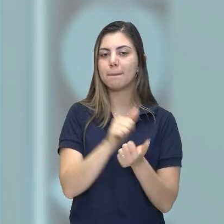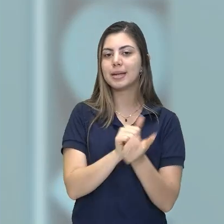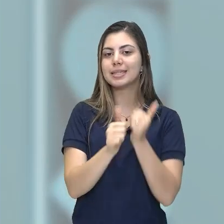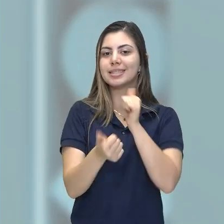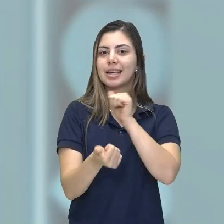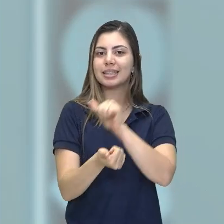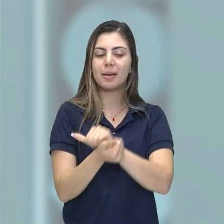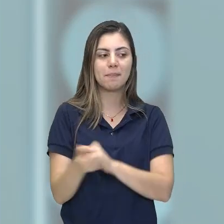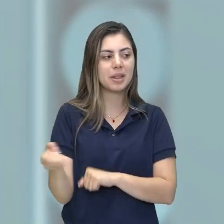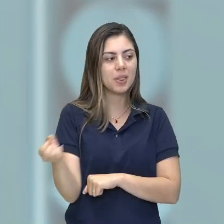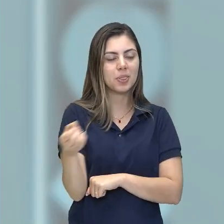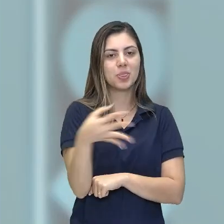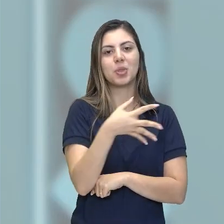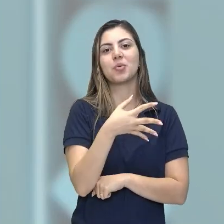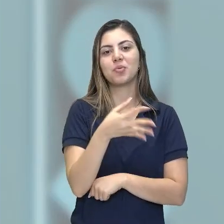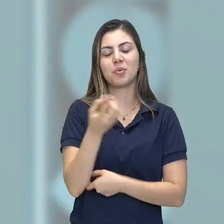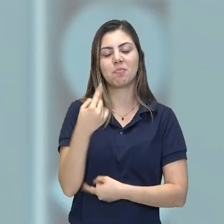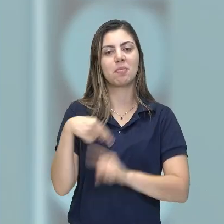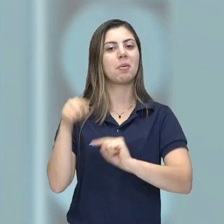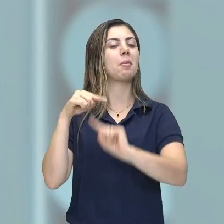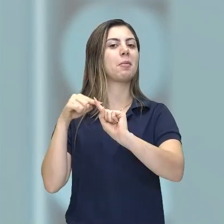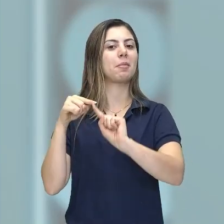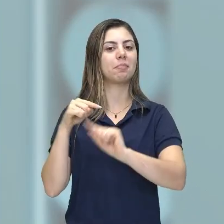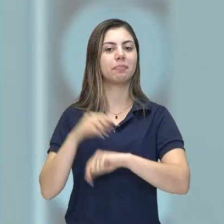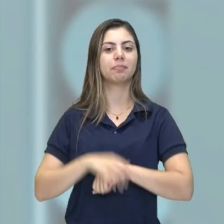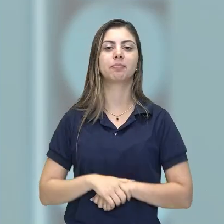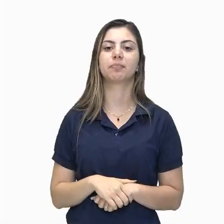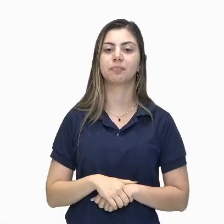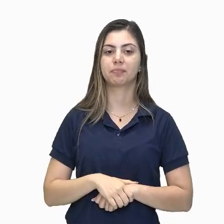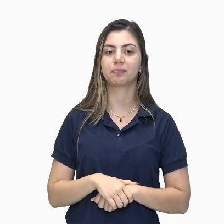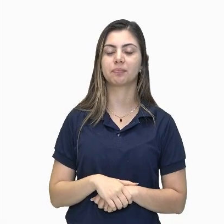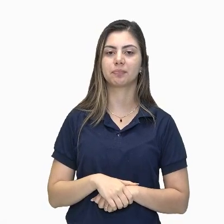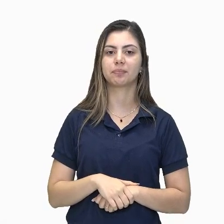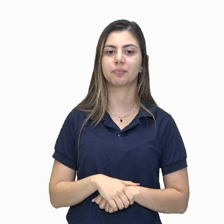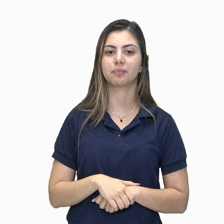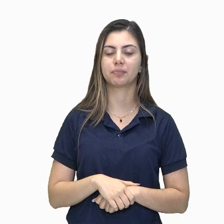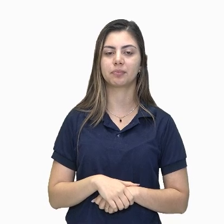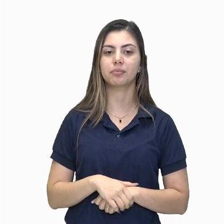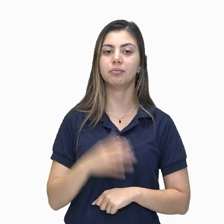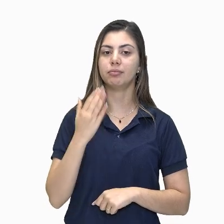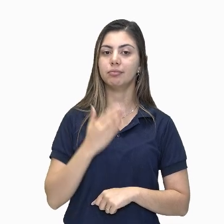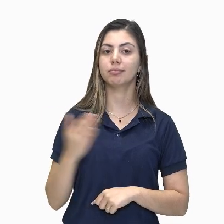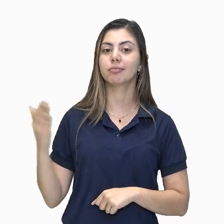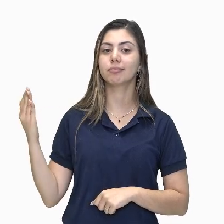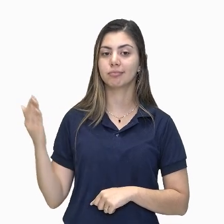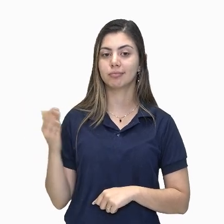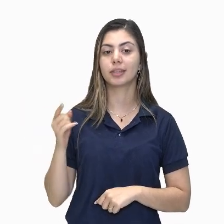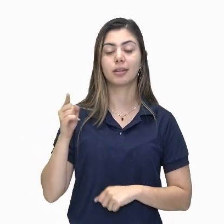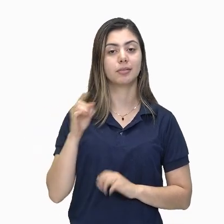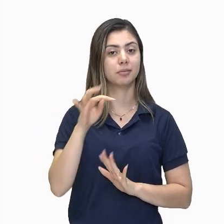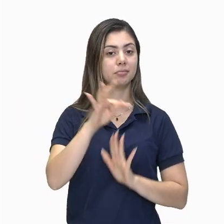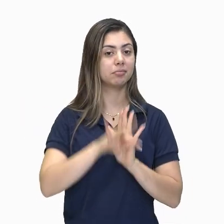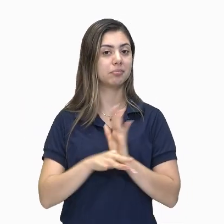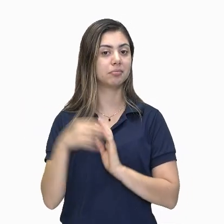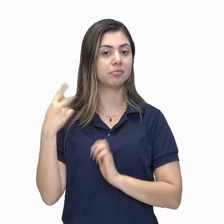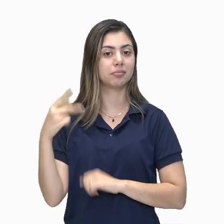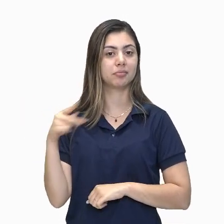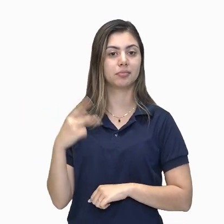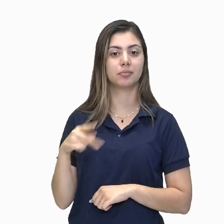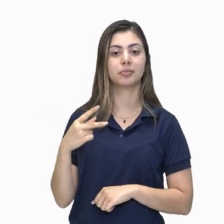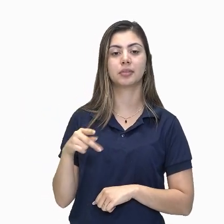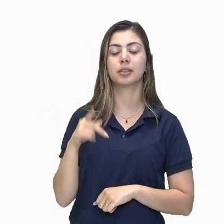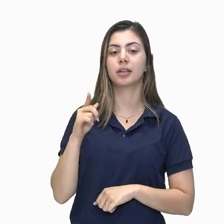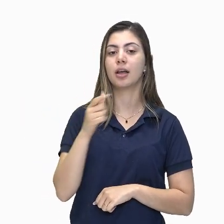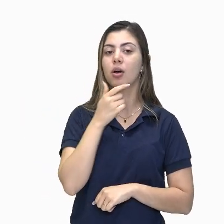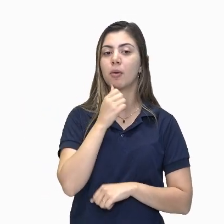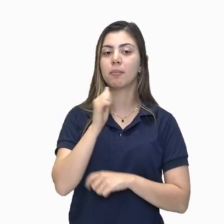algo ainda maior e melhor. A gente trouxe um texto do Manifesto Antropófago, do Oswald, lá de 1928,